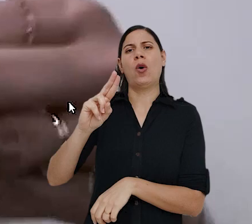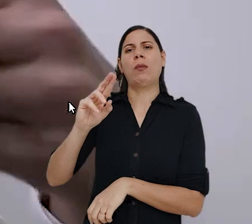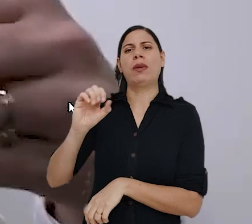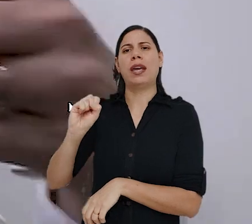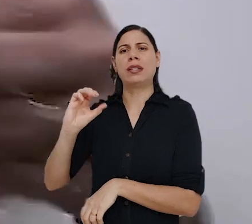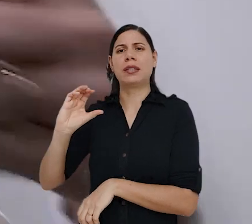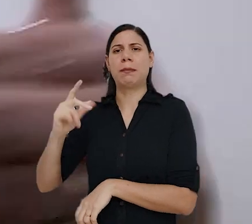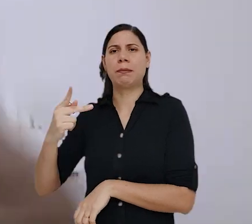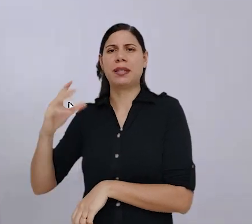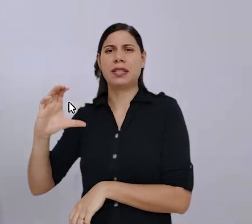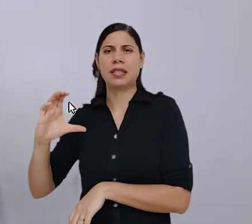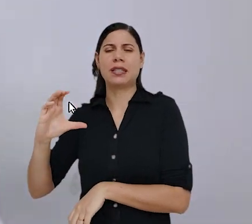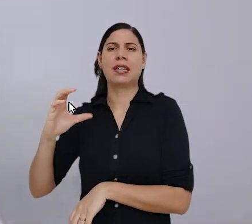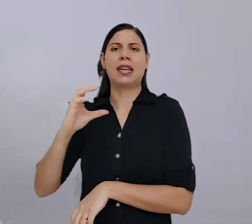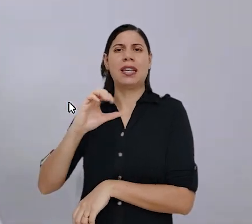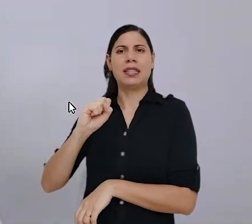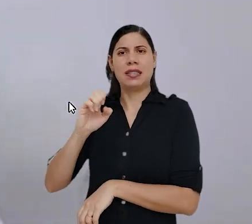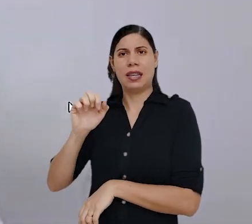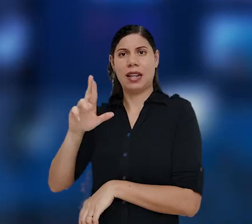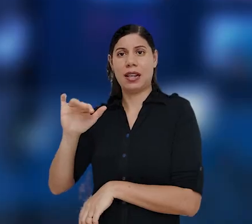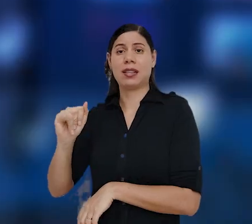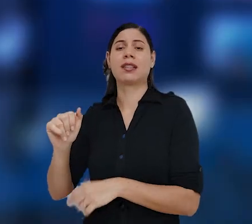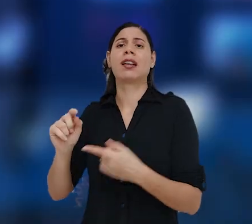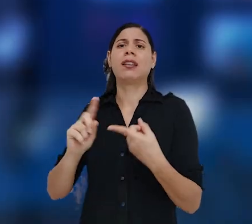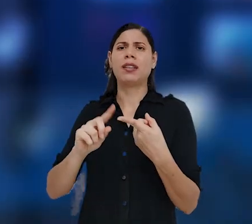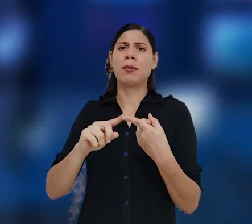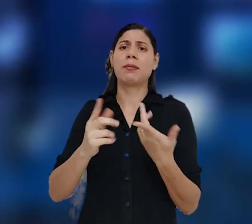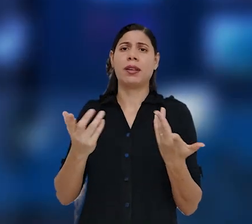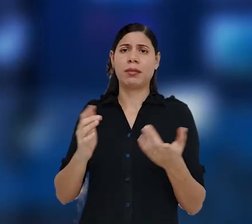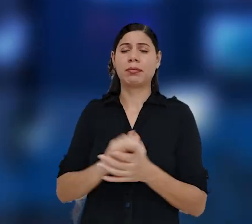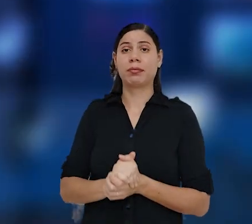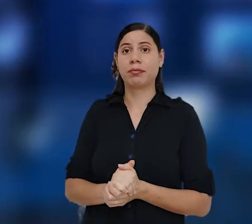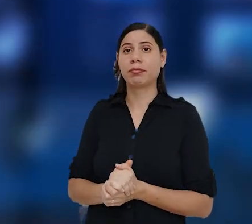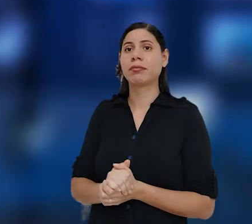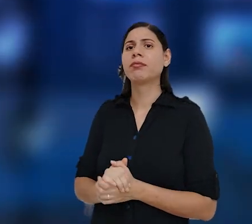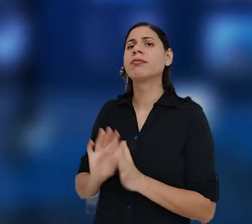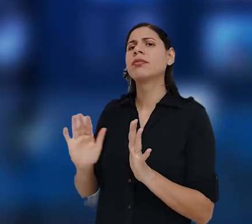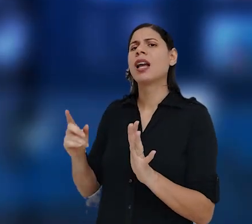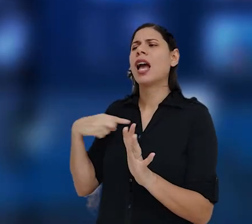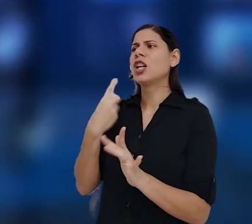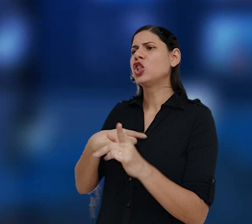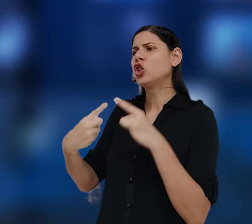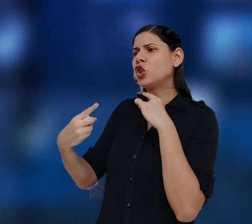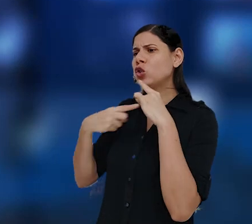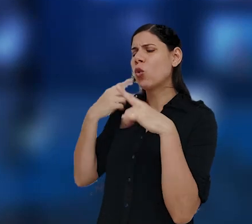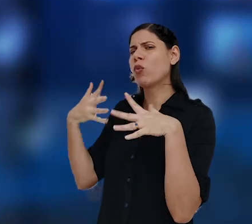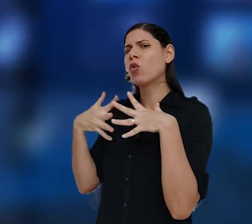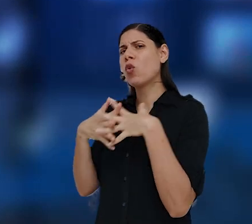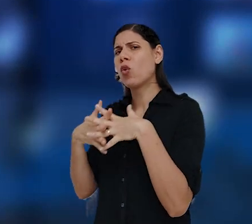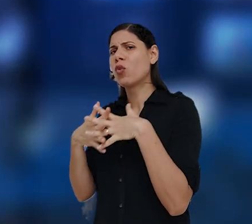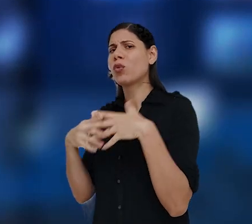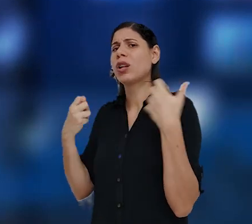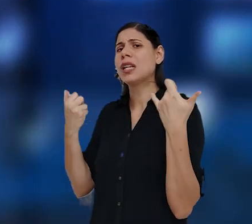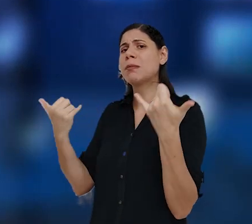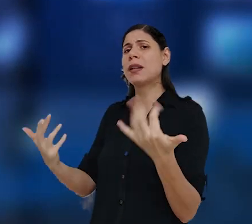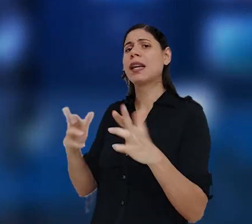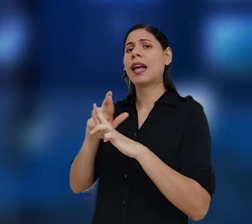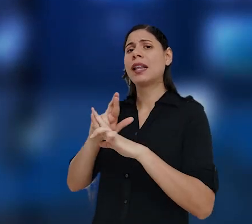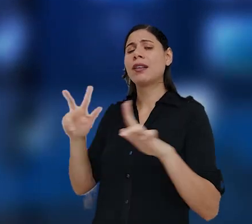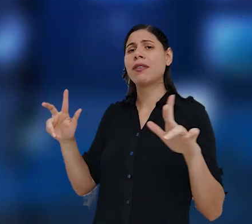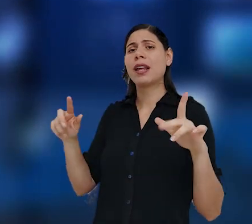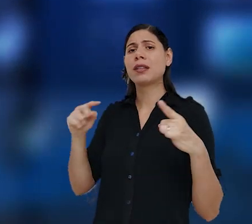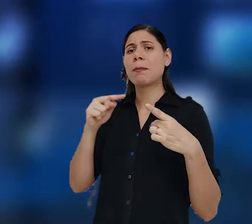de uma forma bastante corriqueira hoje no dia a dia. Michele, muita gente tem dúvida, confunde. Explica qual a diferença entre